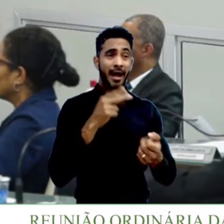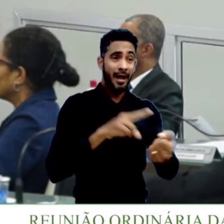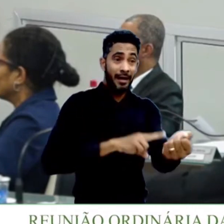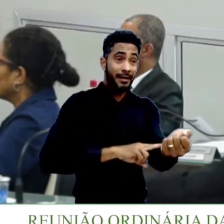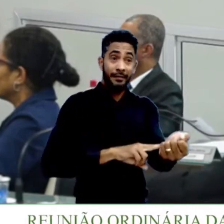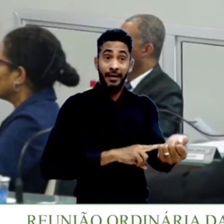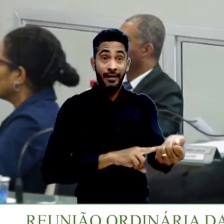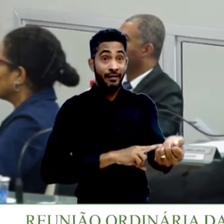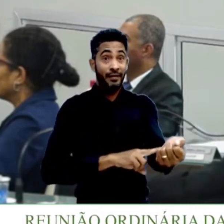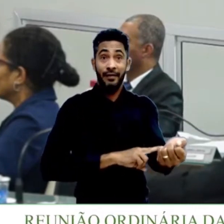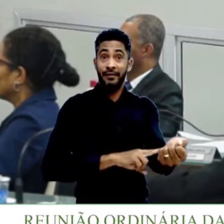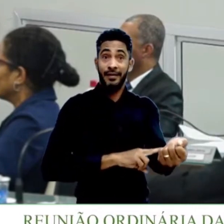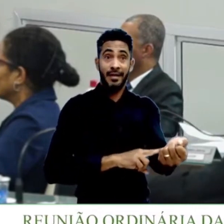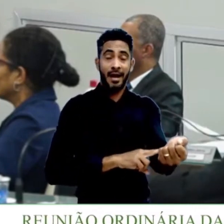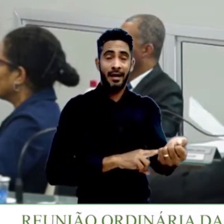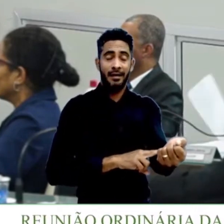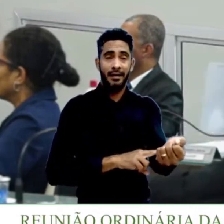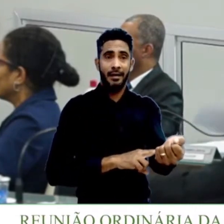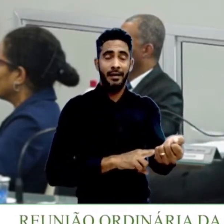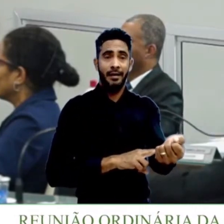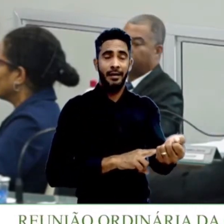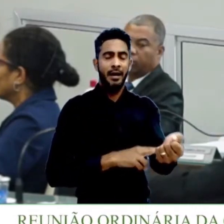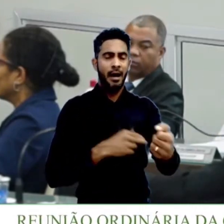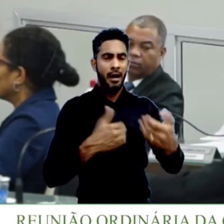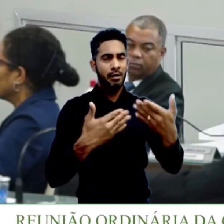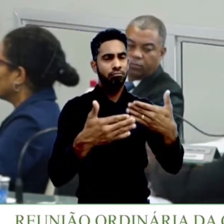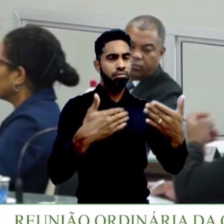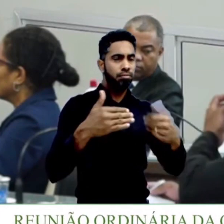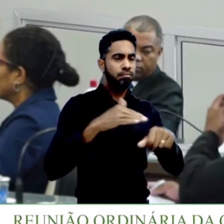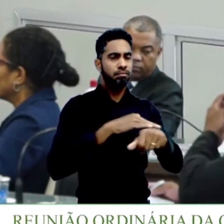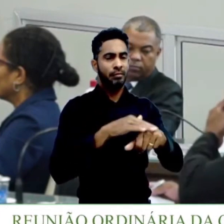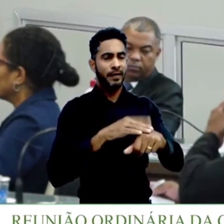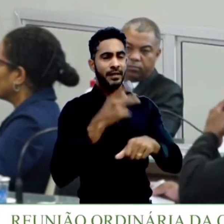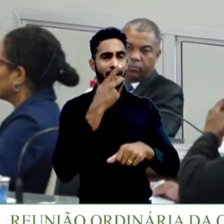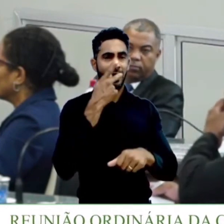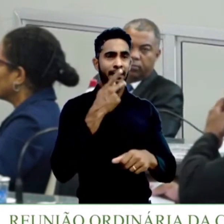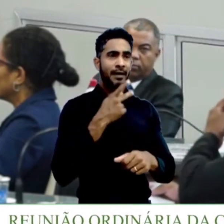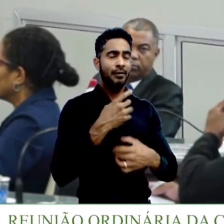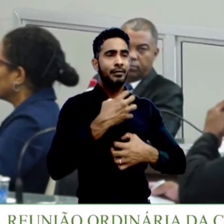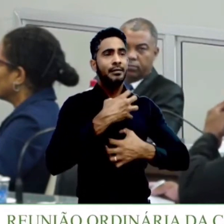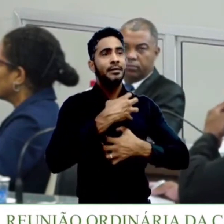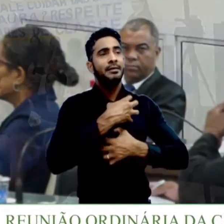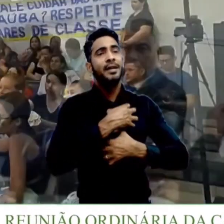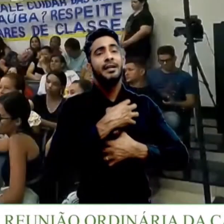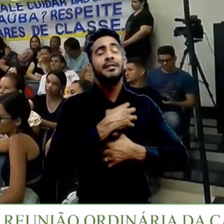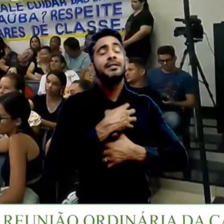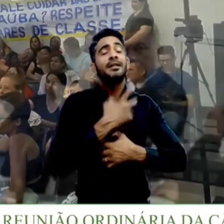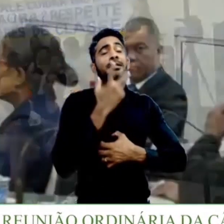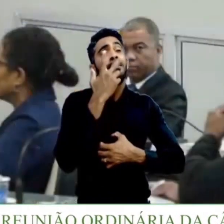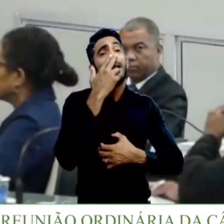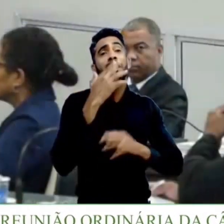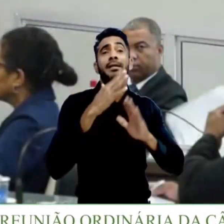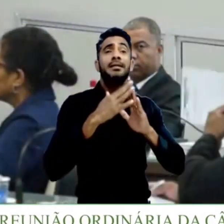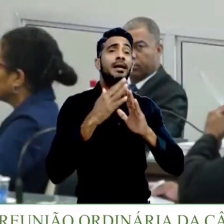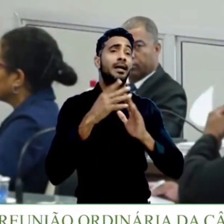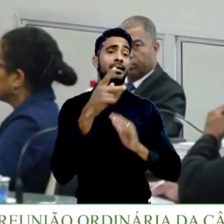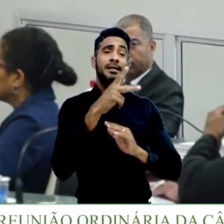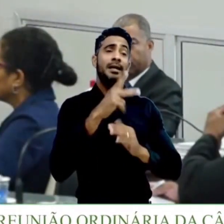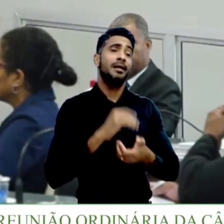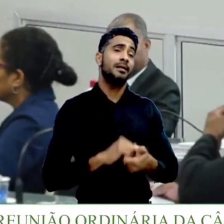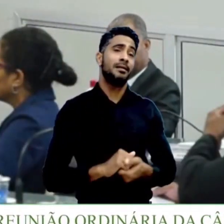faz isso. E aí, ela, ao conversar com ela, ela falou que ali ela sente em casa, devido a ela